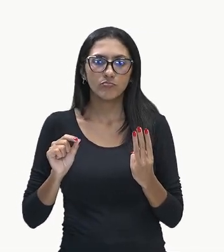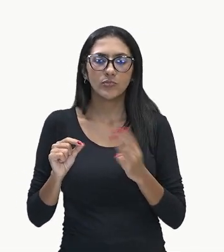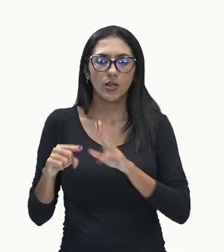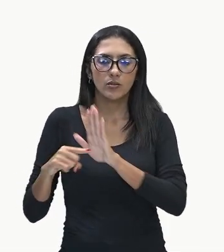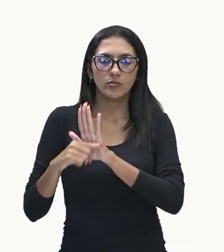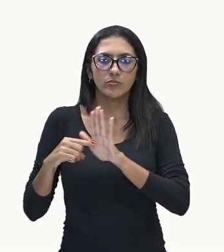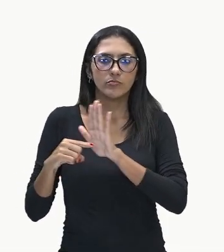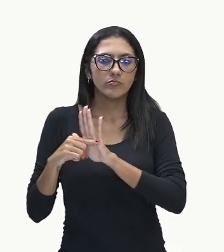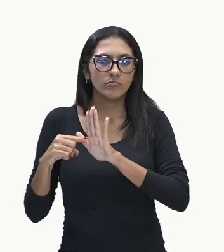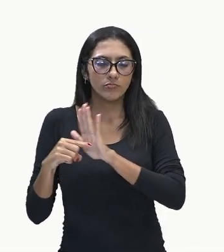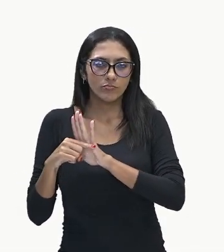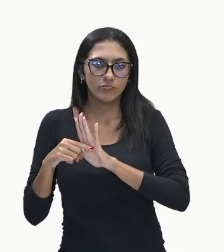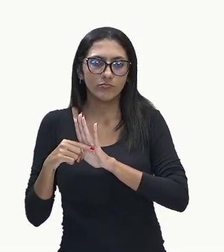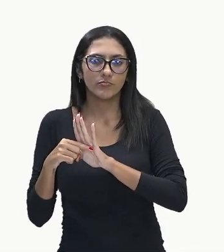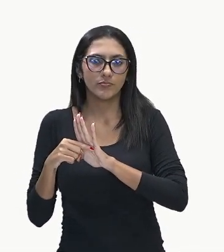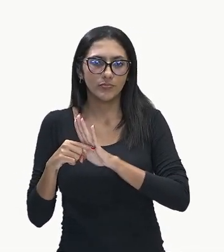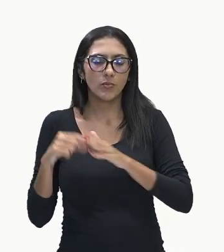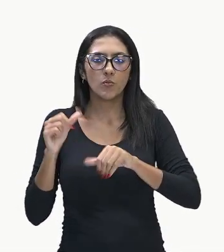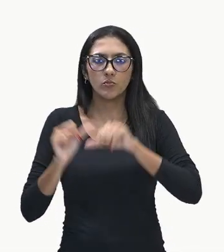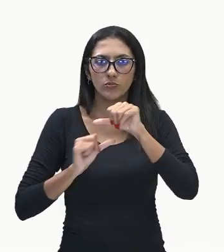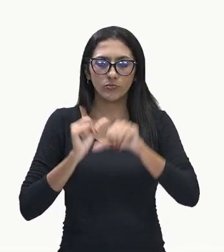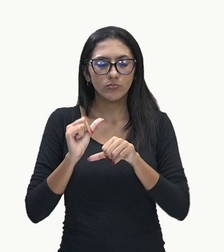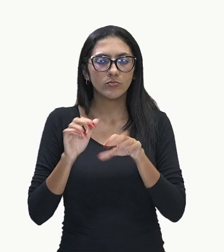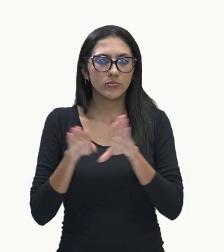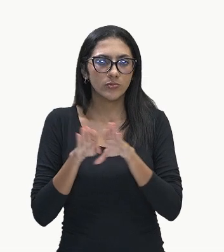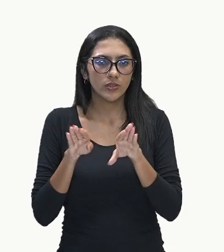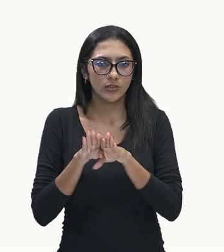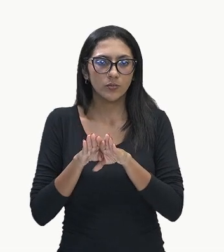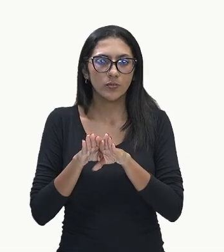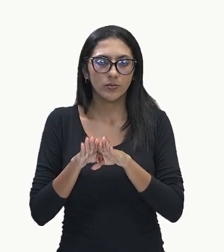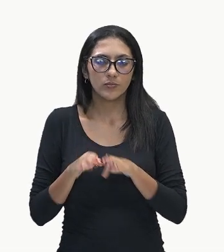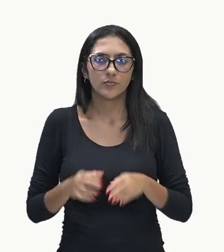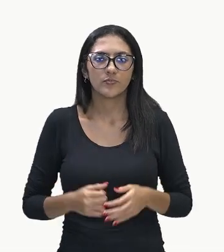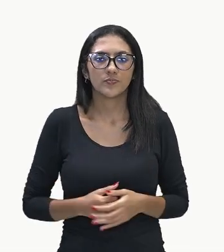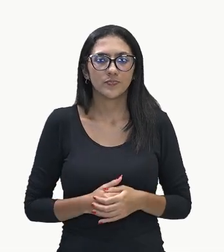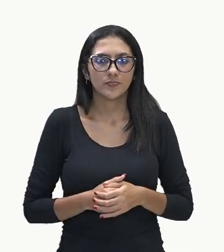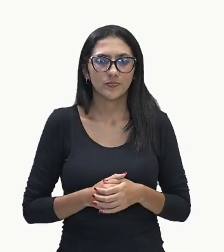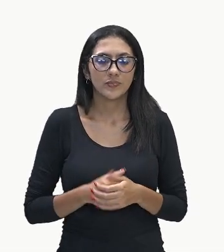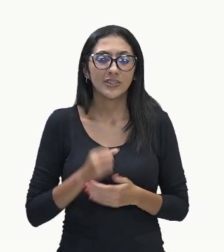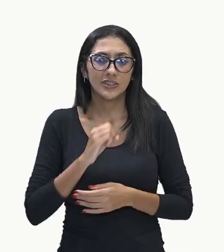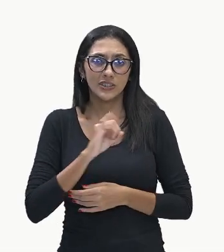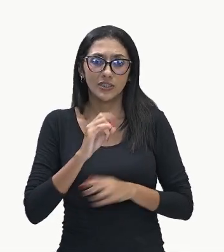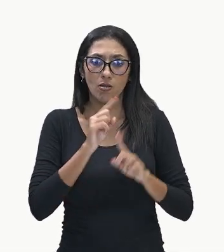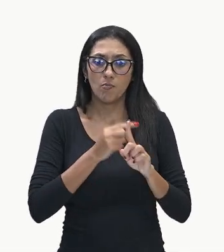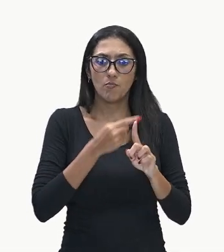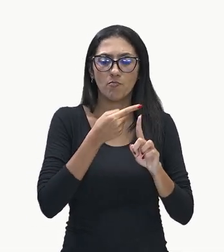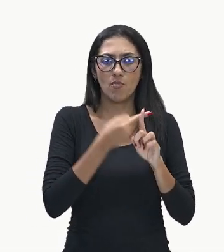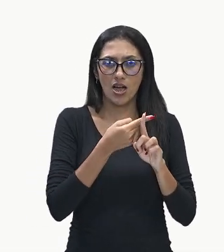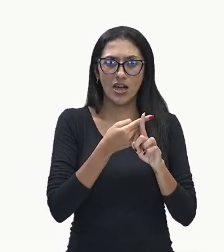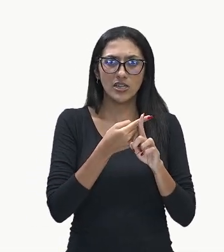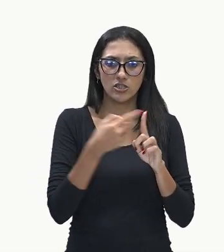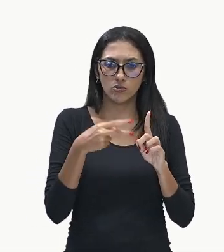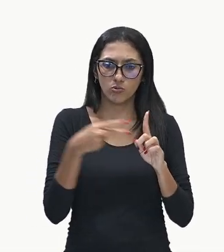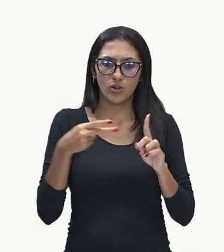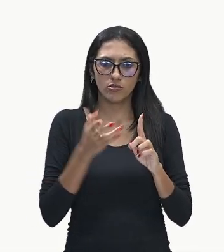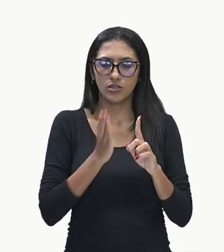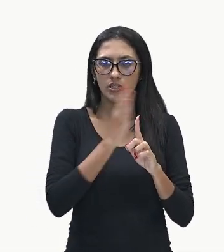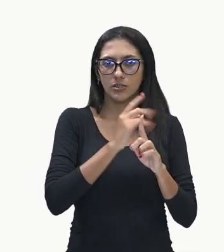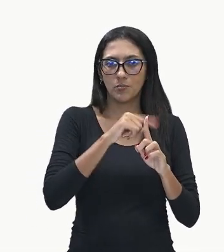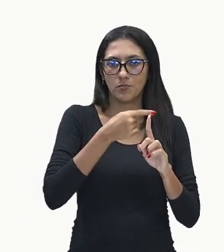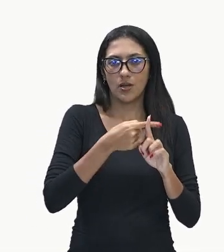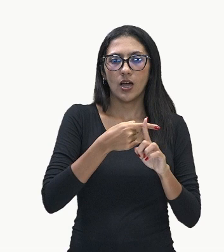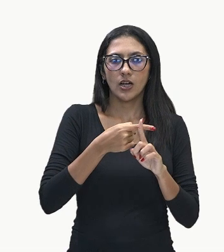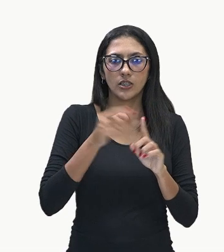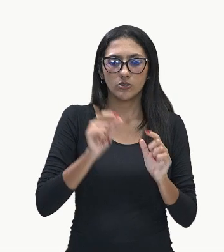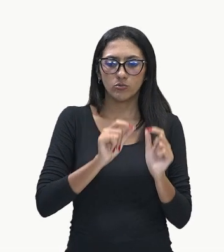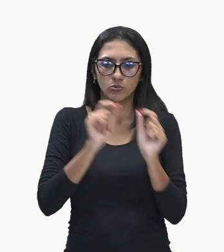trocou de lado da igualdade, o sinal dele também vai trocar. Se ele é positivo, ele vai vir negativo.